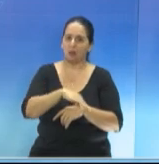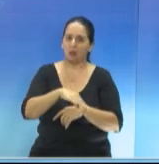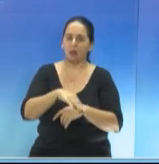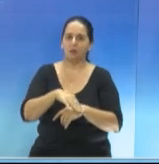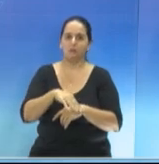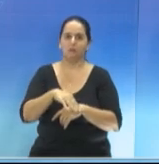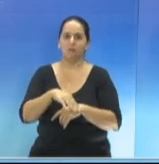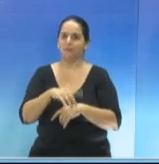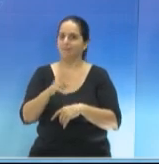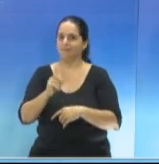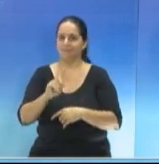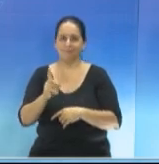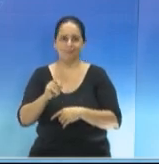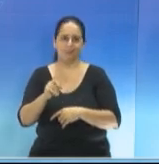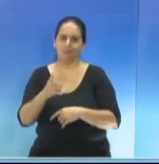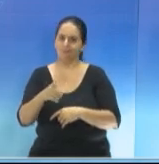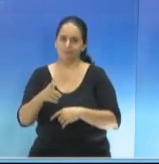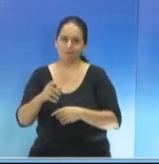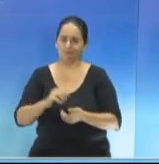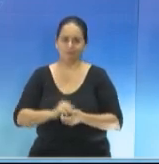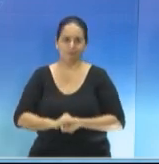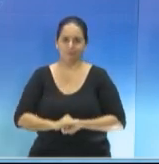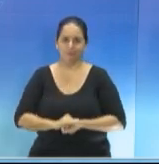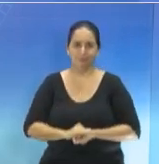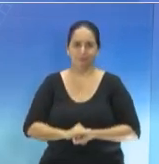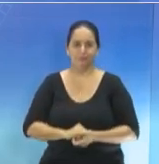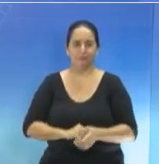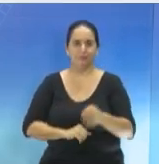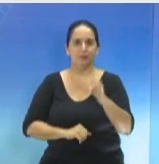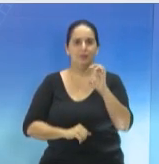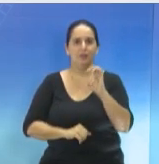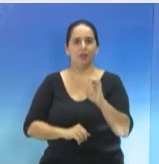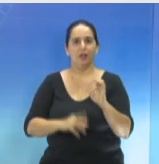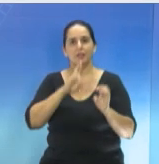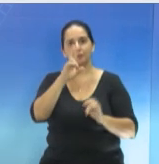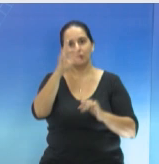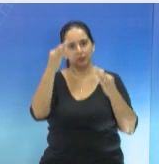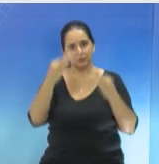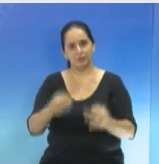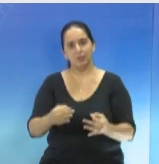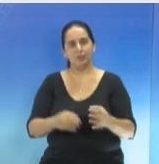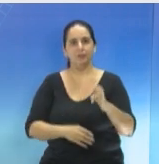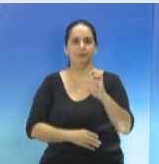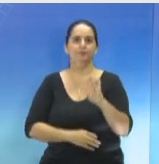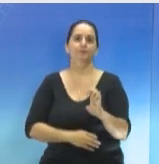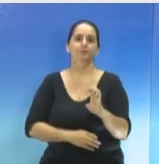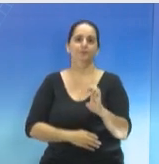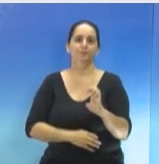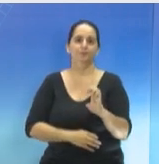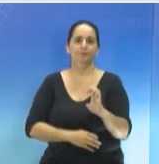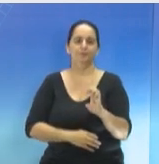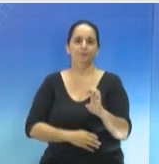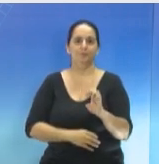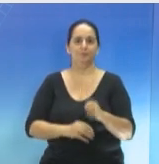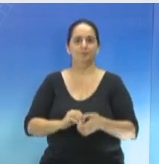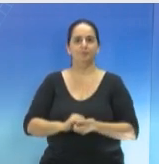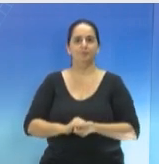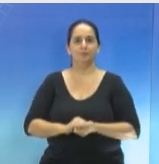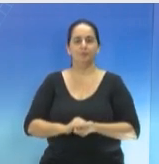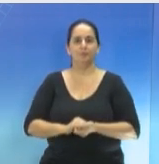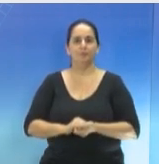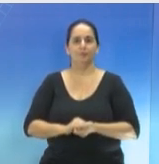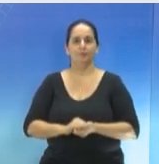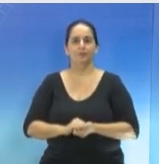de palavras chulas? Não tinha, né? Então não é a letra D. Então a correta, então, só nos resta então a letra E,